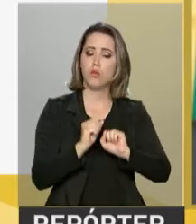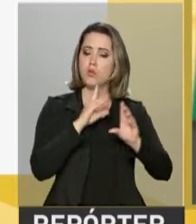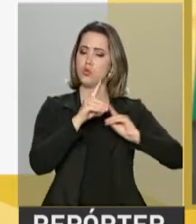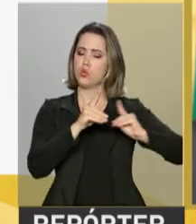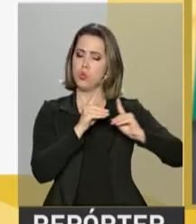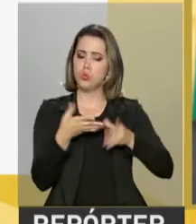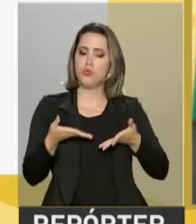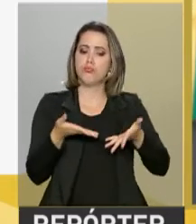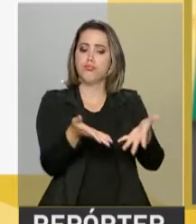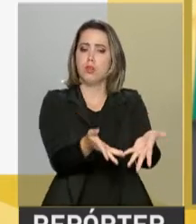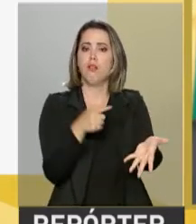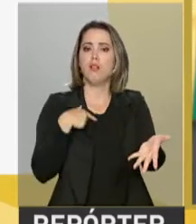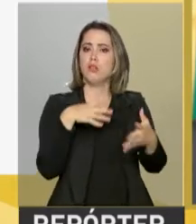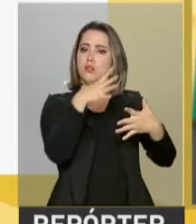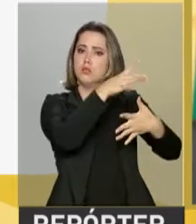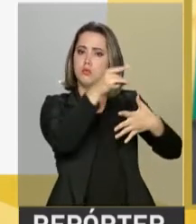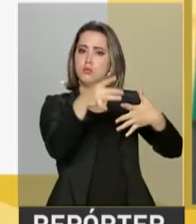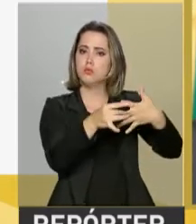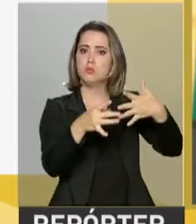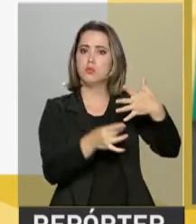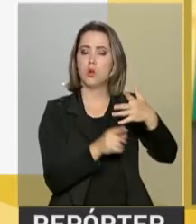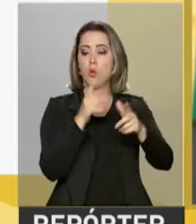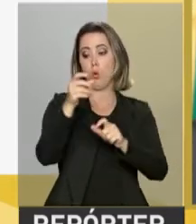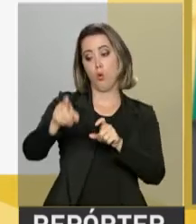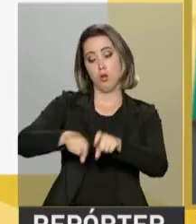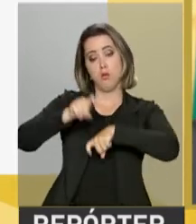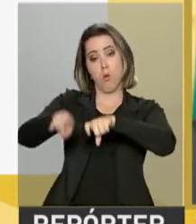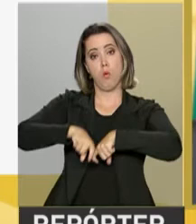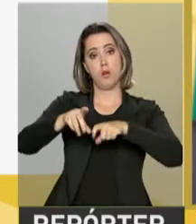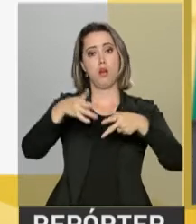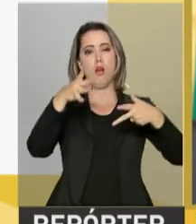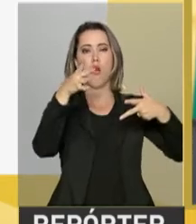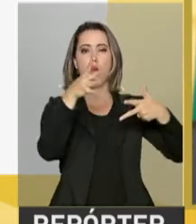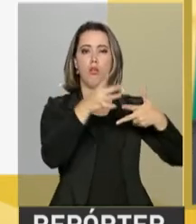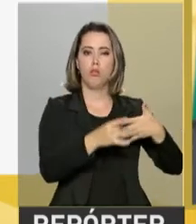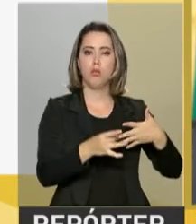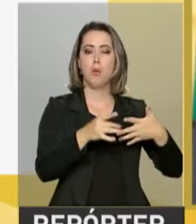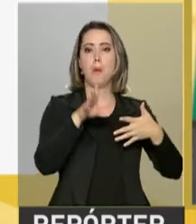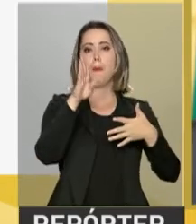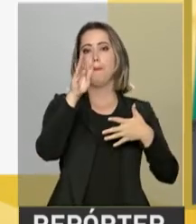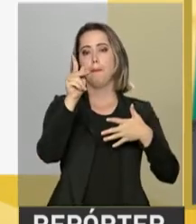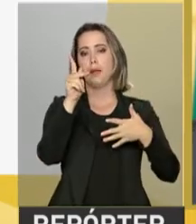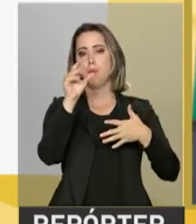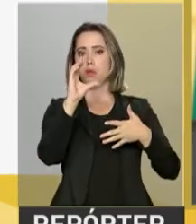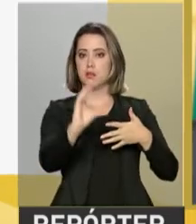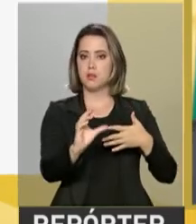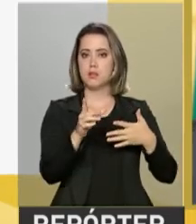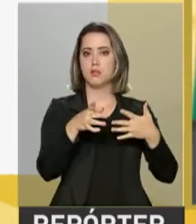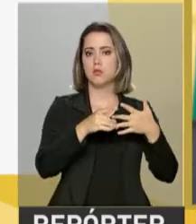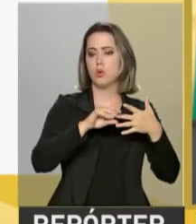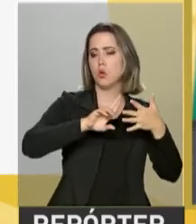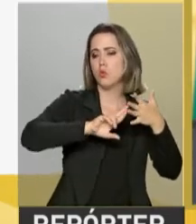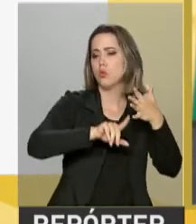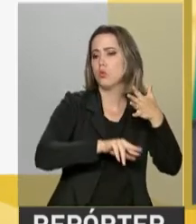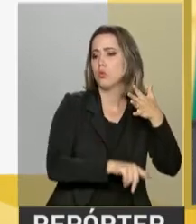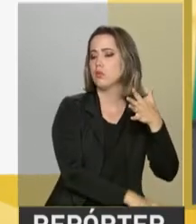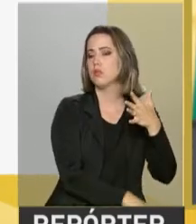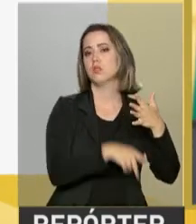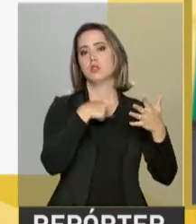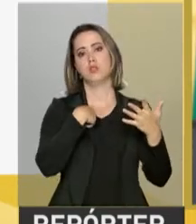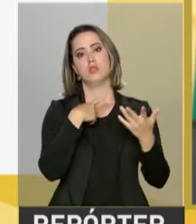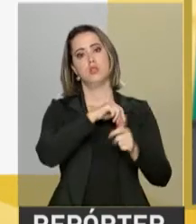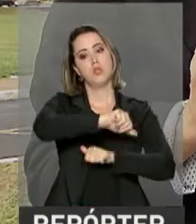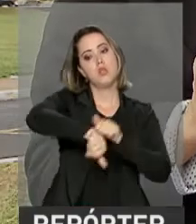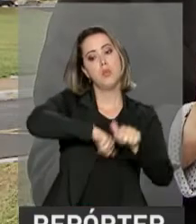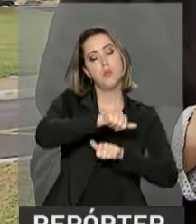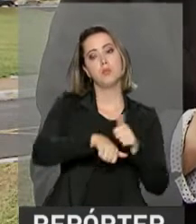esses pontos a questão da luta da globo rural a questão do benefício de prestação continuada minutos santos temos o tema da